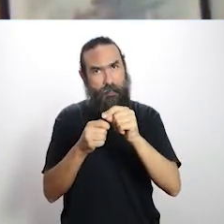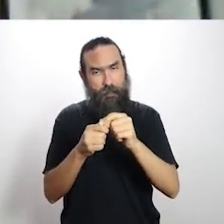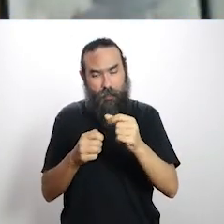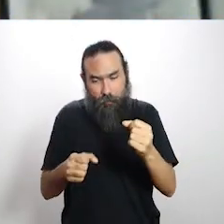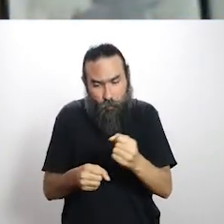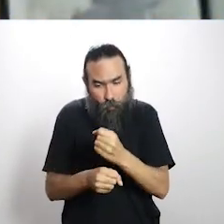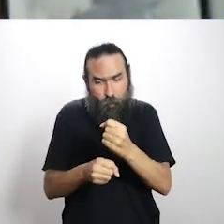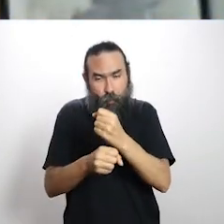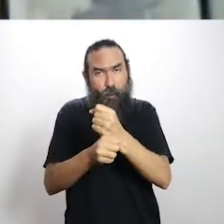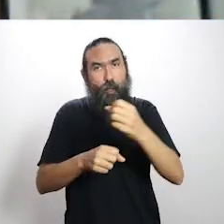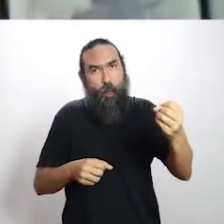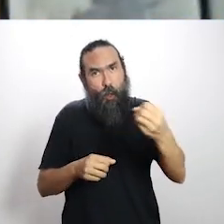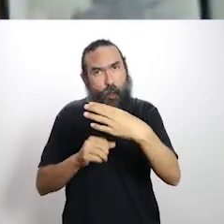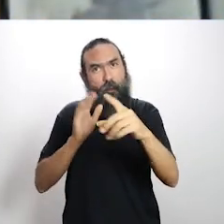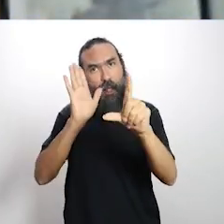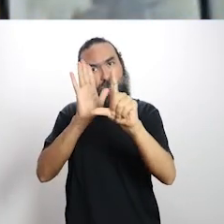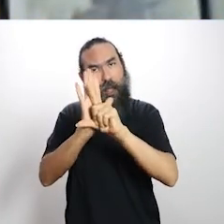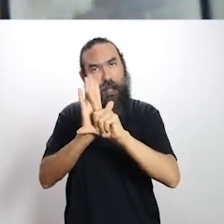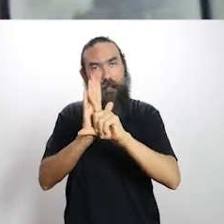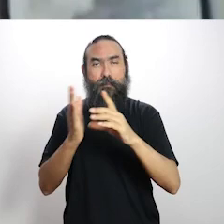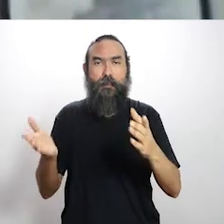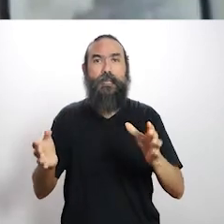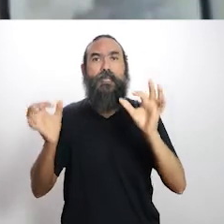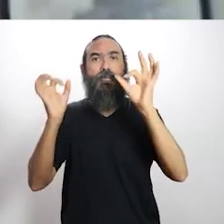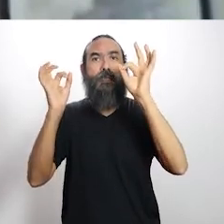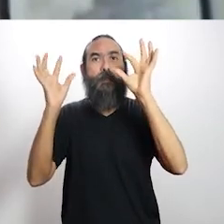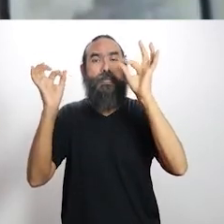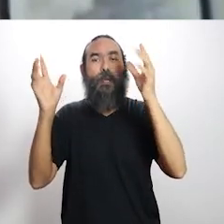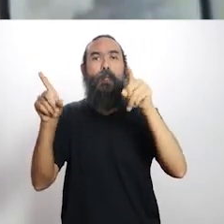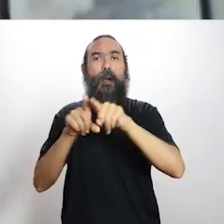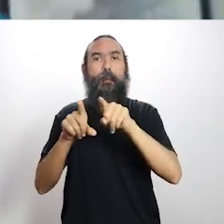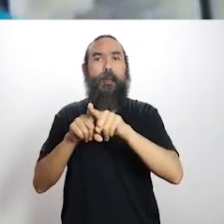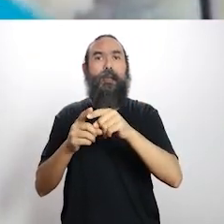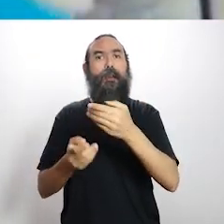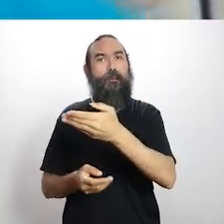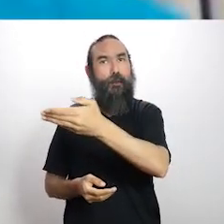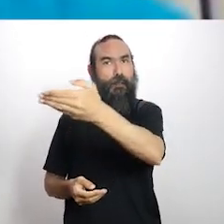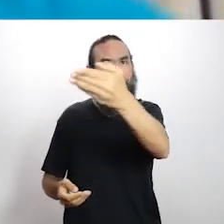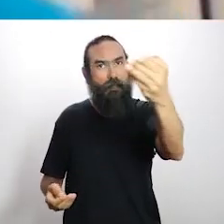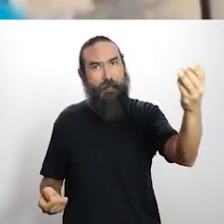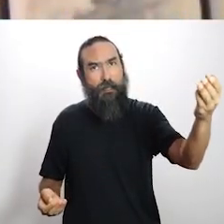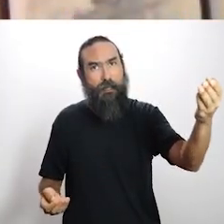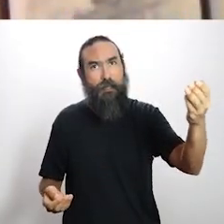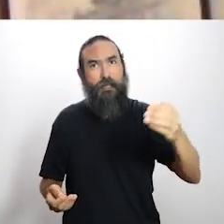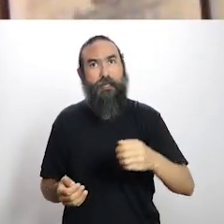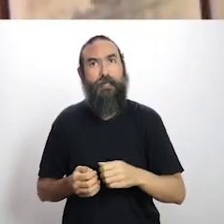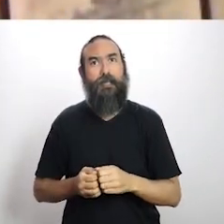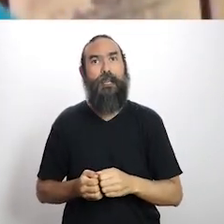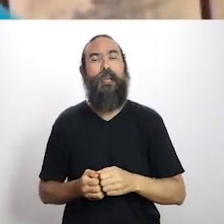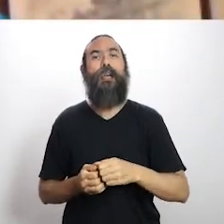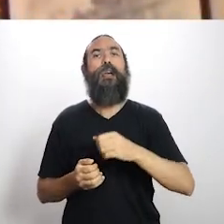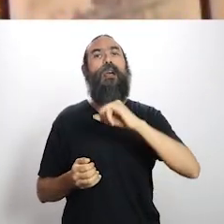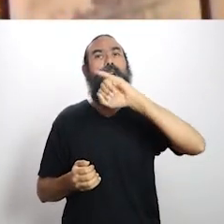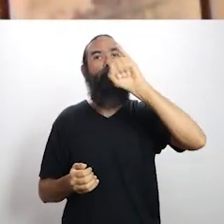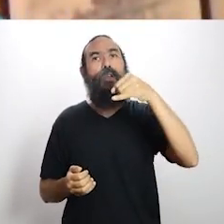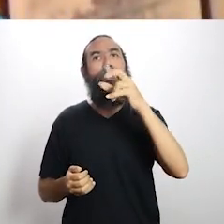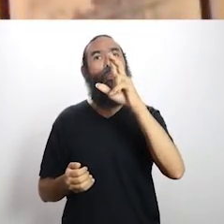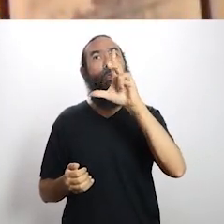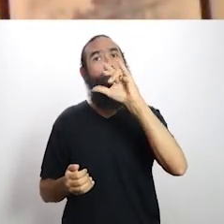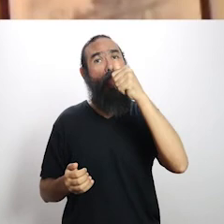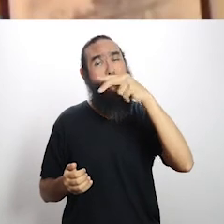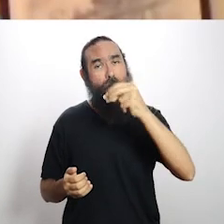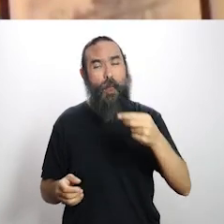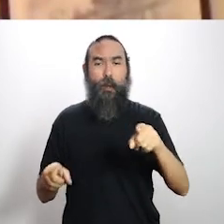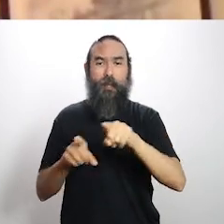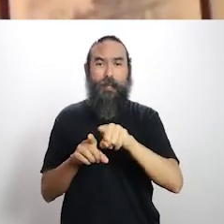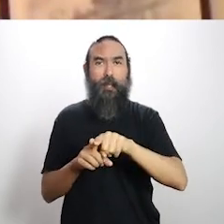Paraíso São Jorge tenho teve a possibilidade de ir várias vezes aí a última delas eu fui